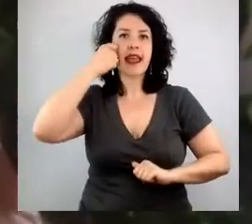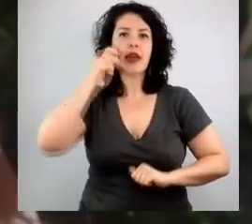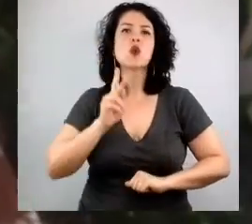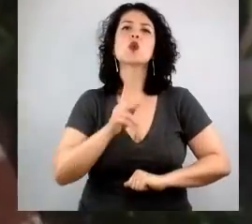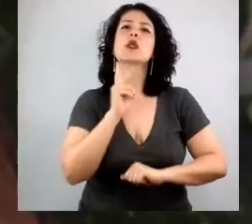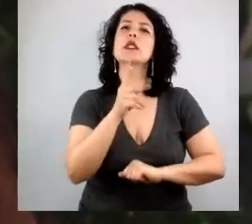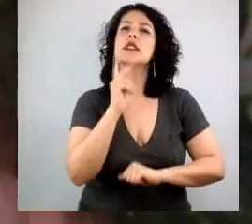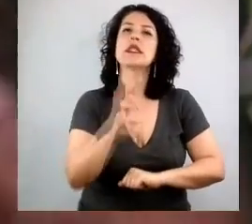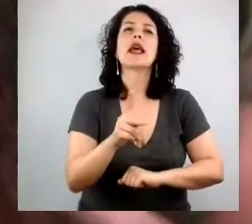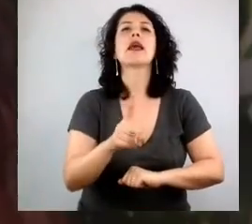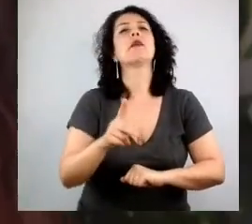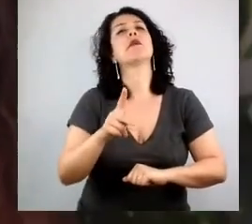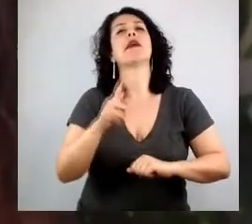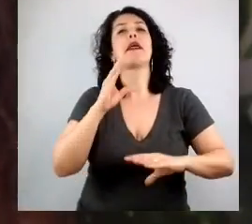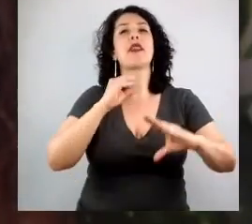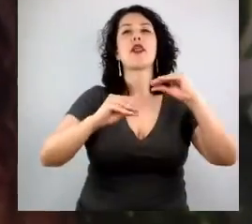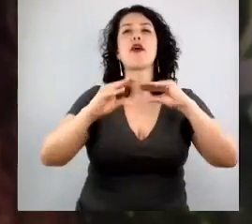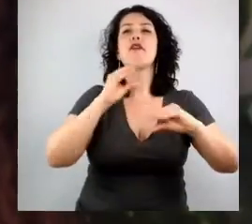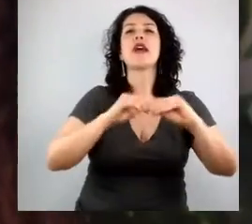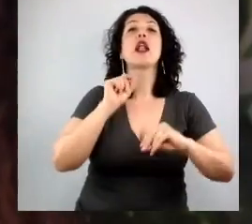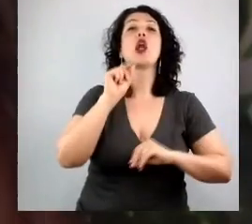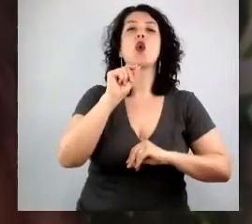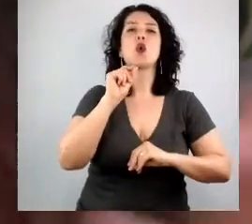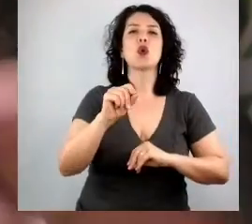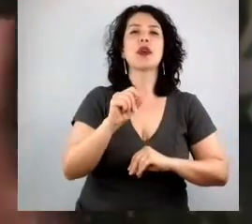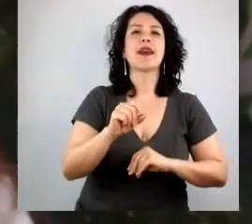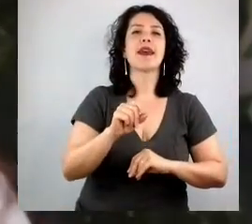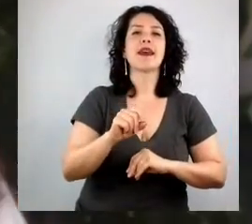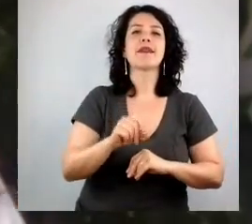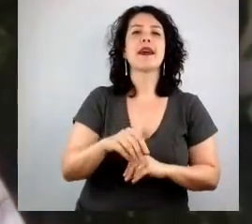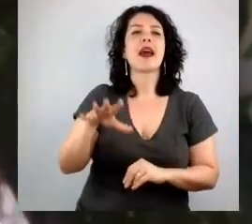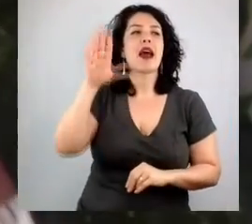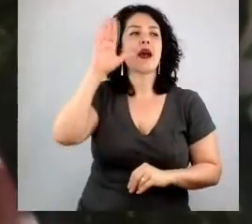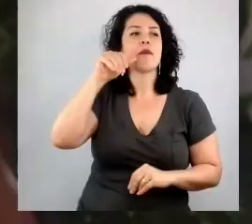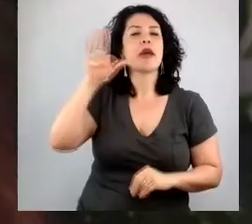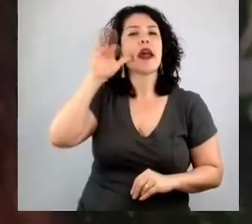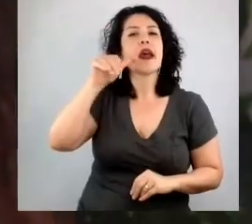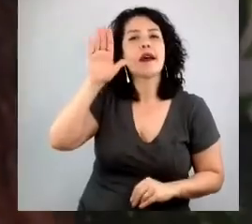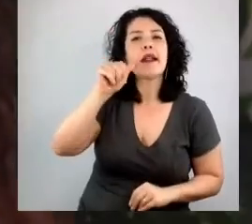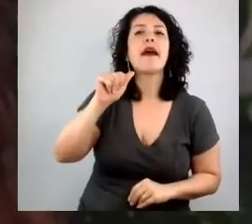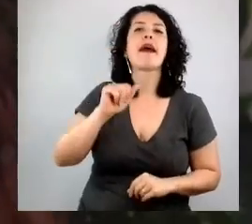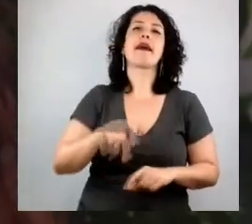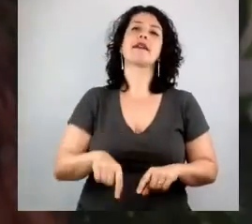que tem funções subalternas, a empregada doméstica engraçada, a empregada sensual,